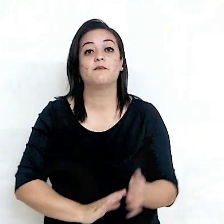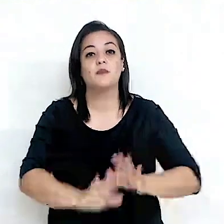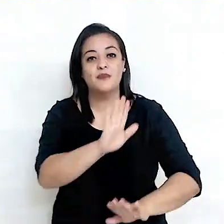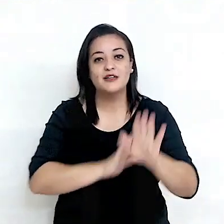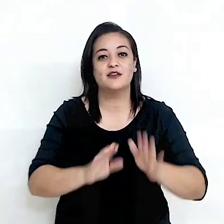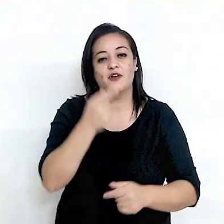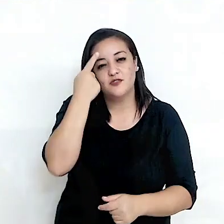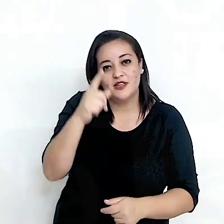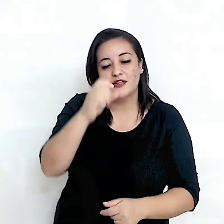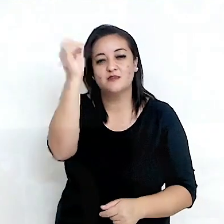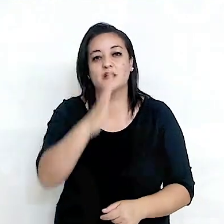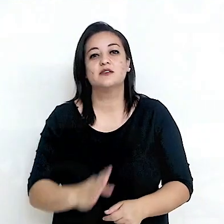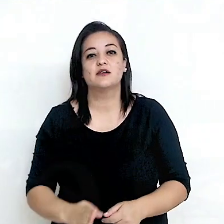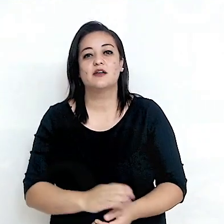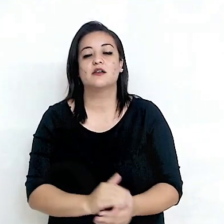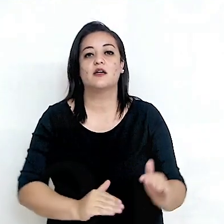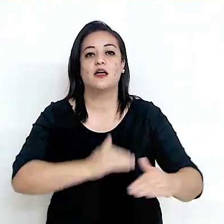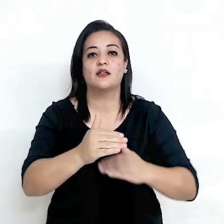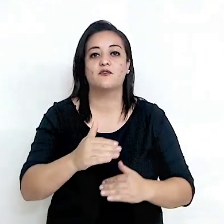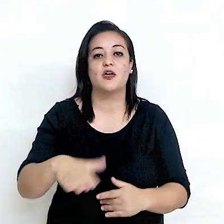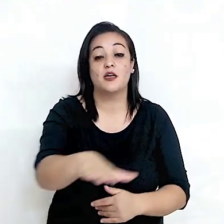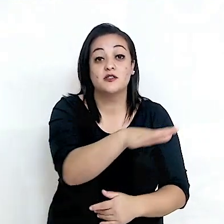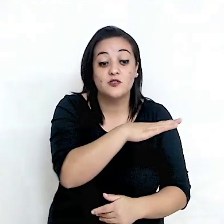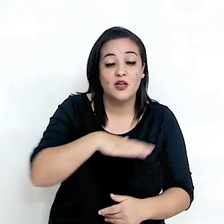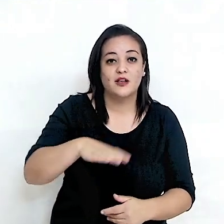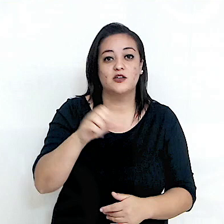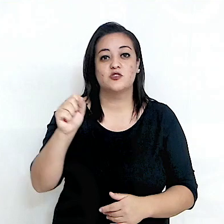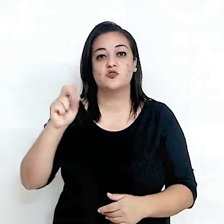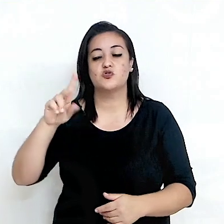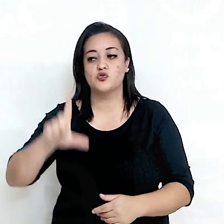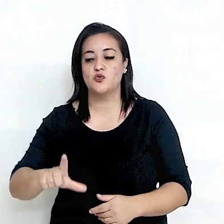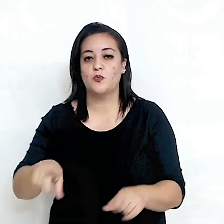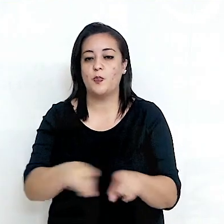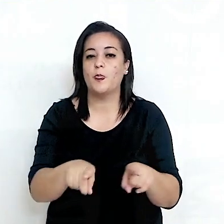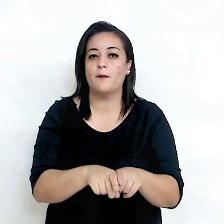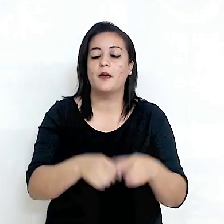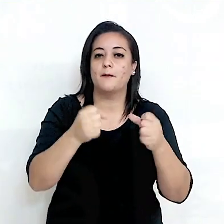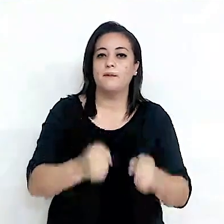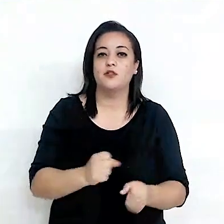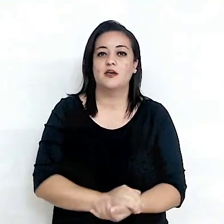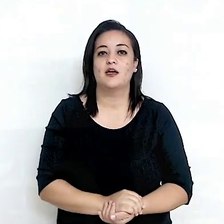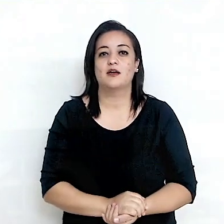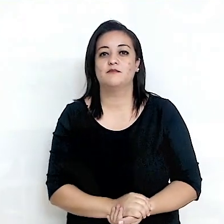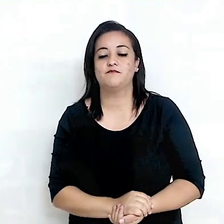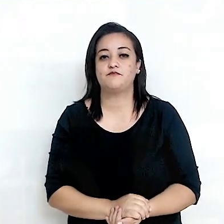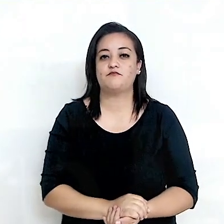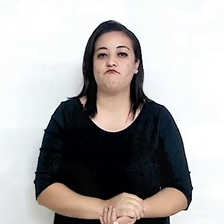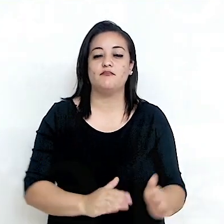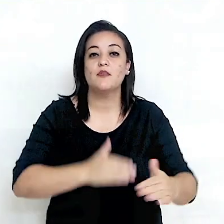dos interesses brasileiros sobre o Atlântico Sul inclusive com a capacidade de sua glória